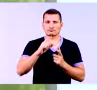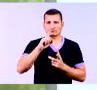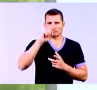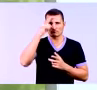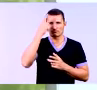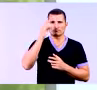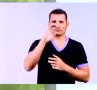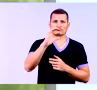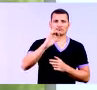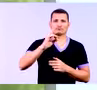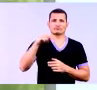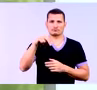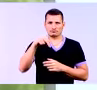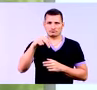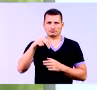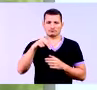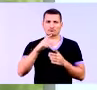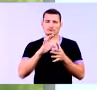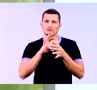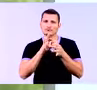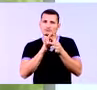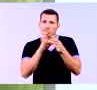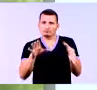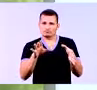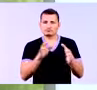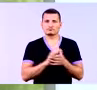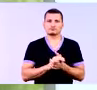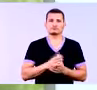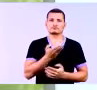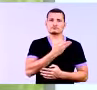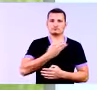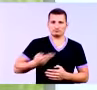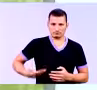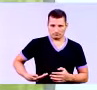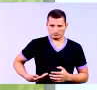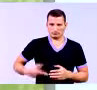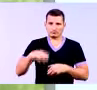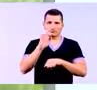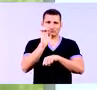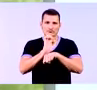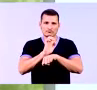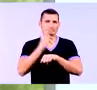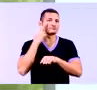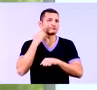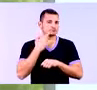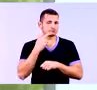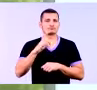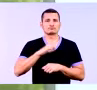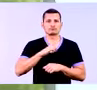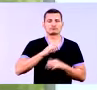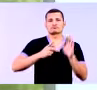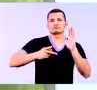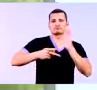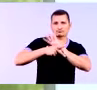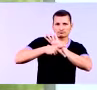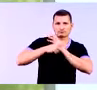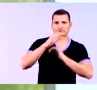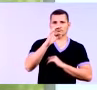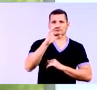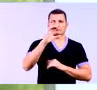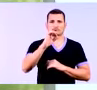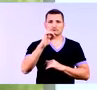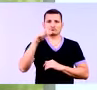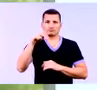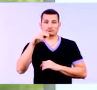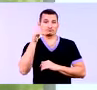esse CDN e disponibilizar. O governo do estado de Rondônia, inclusive, possui um CDN próprio, evitando assim